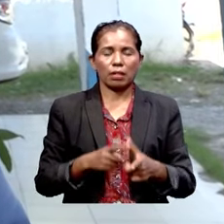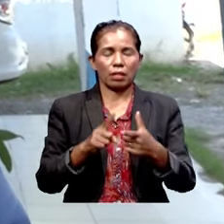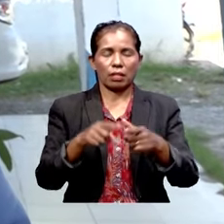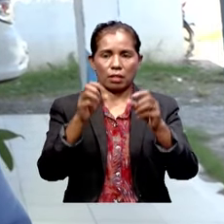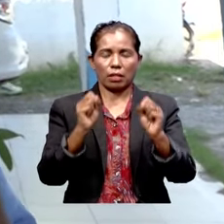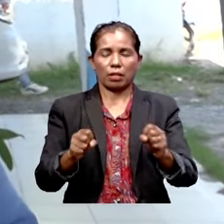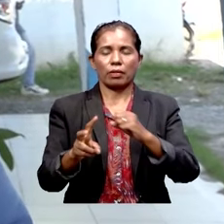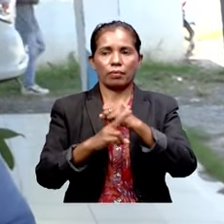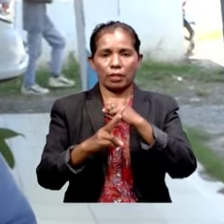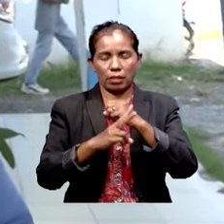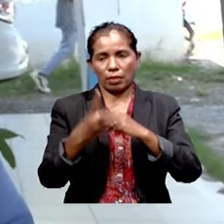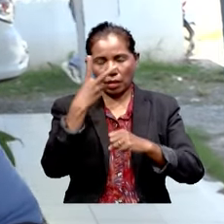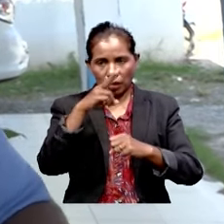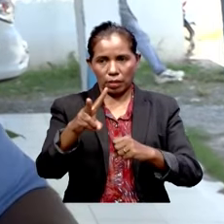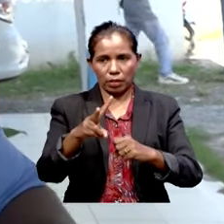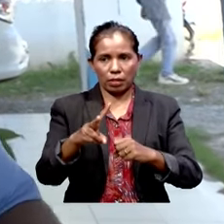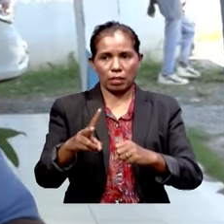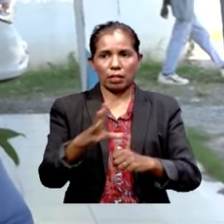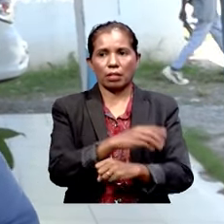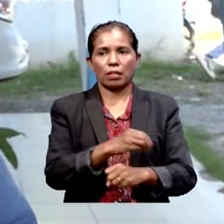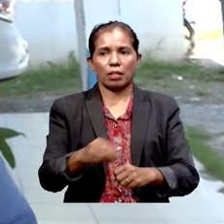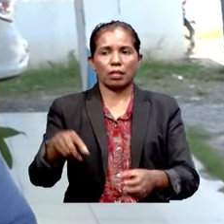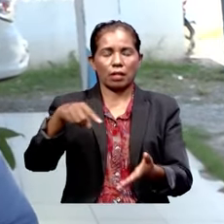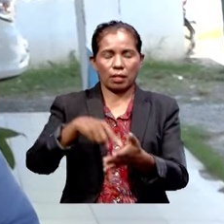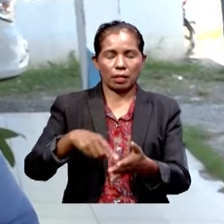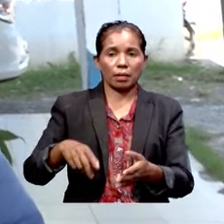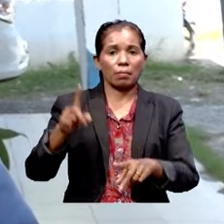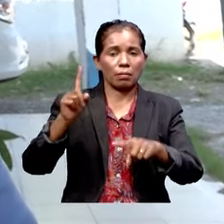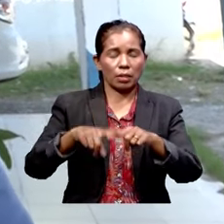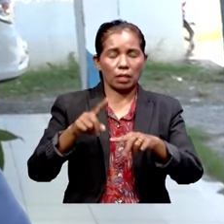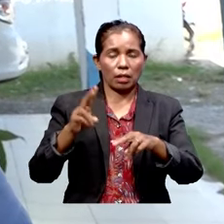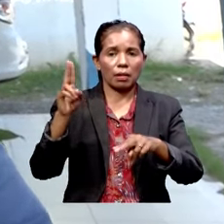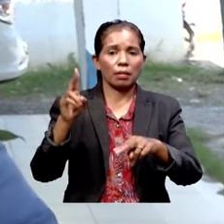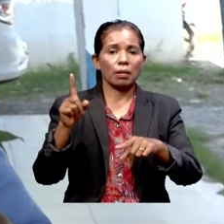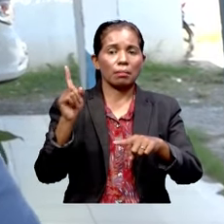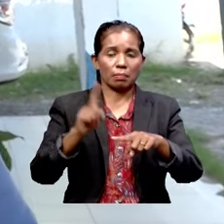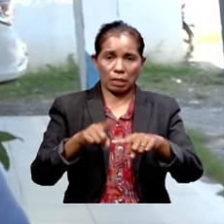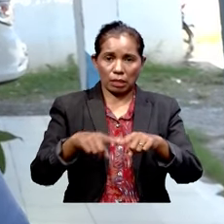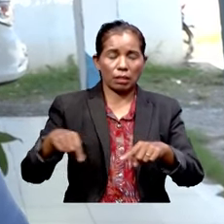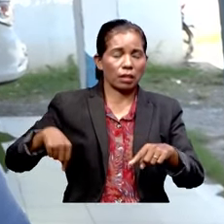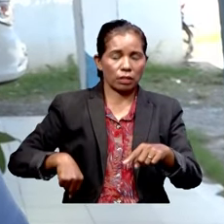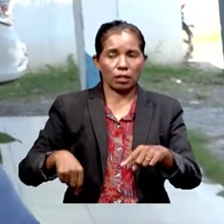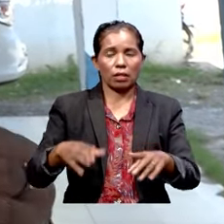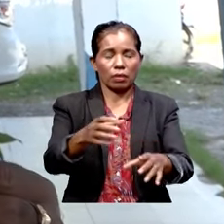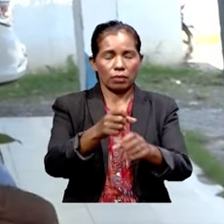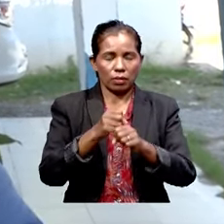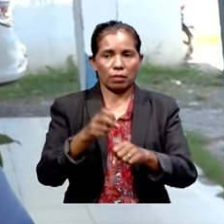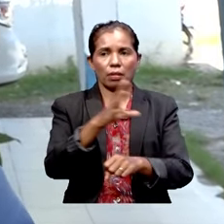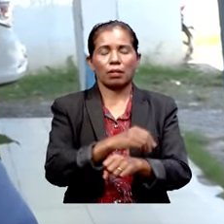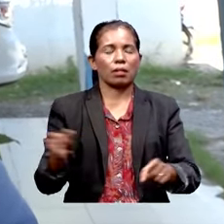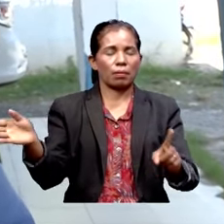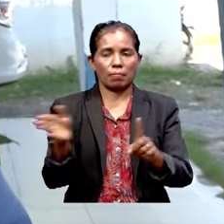consegue vítima haré suspeito rai martelo e a ninha canota. E ao momento de nabá, suspeito foti martelo, horibaku